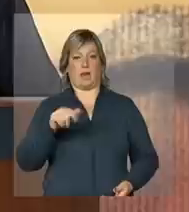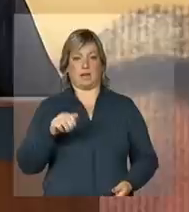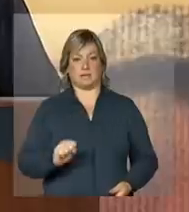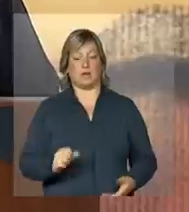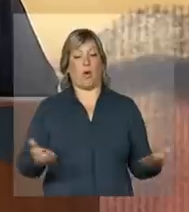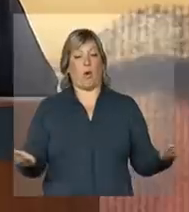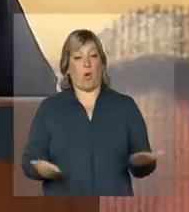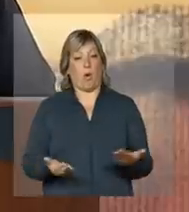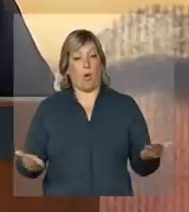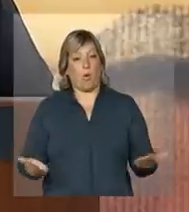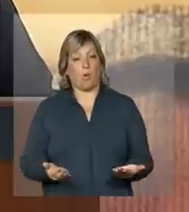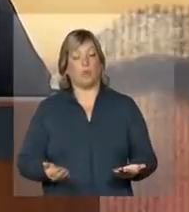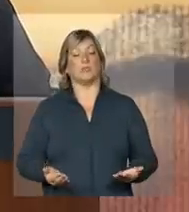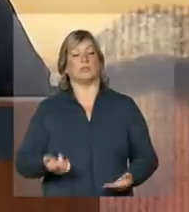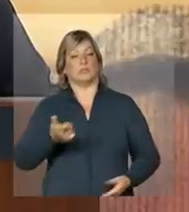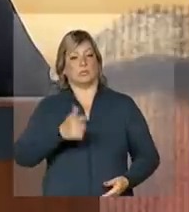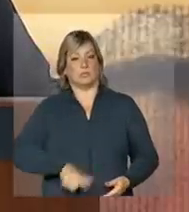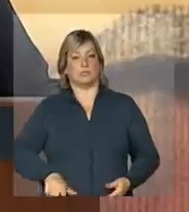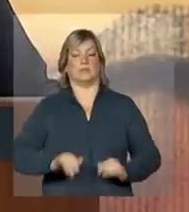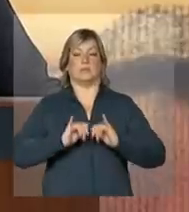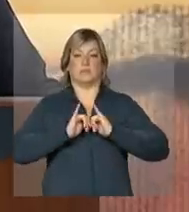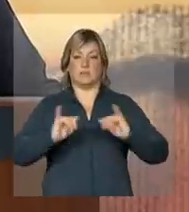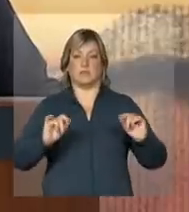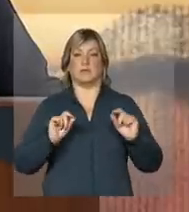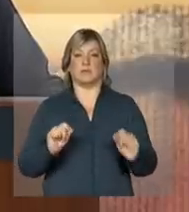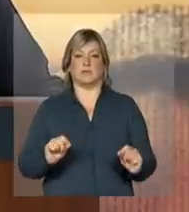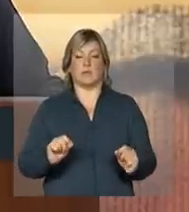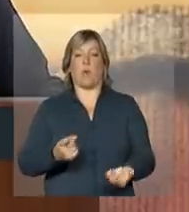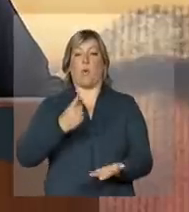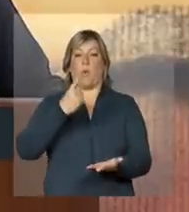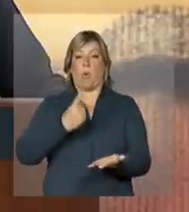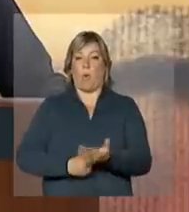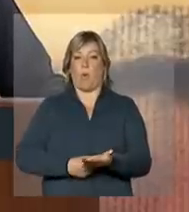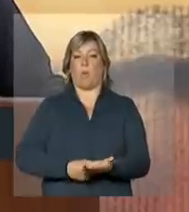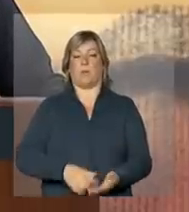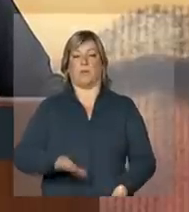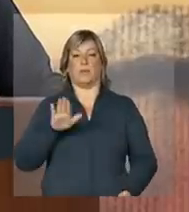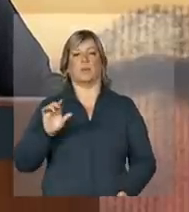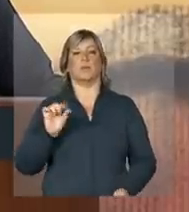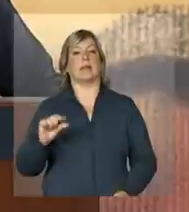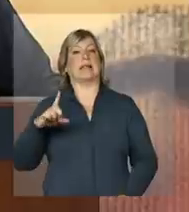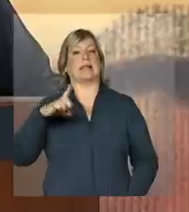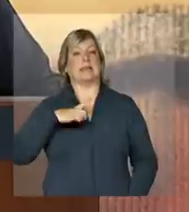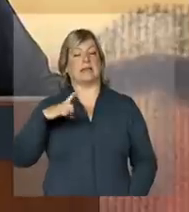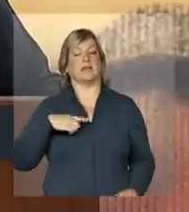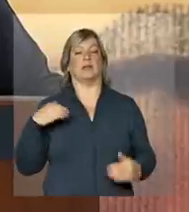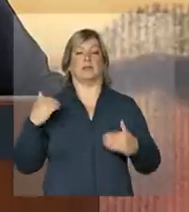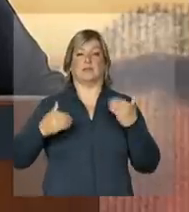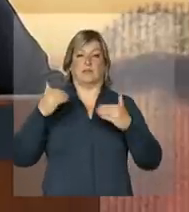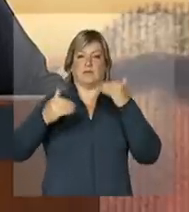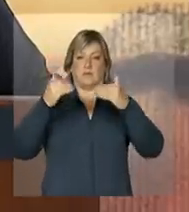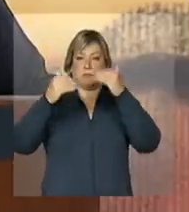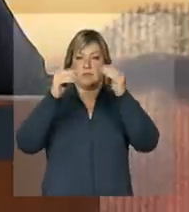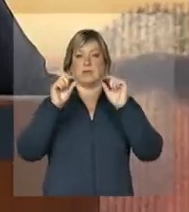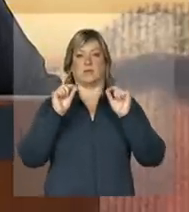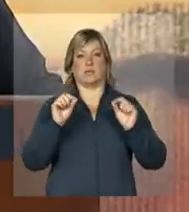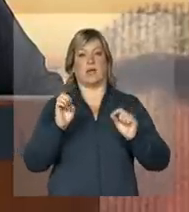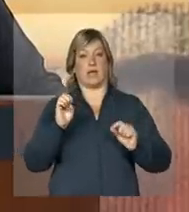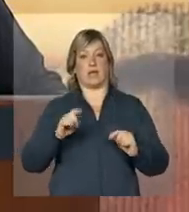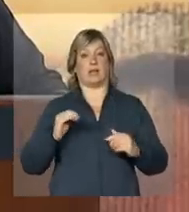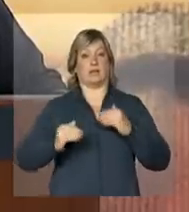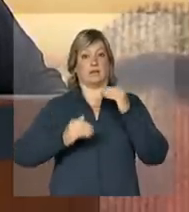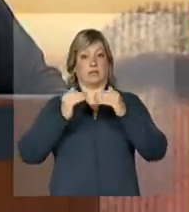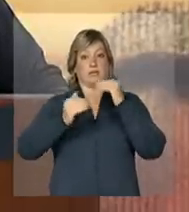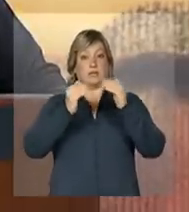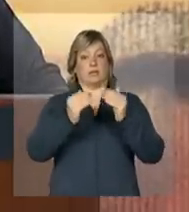hoje reafirmamos também o compromisso de ter um desenvolvimento que é um desenvolvimento